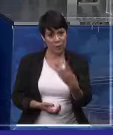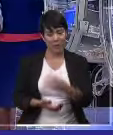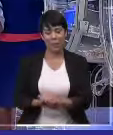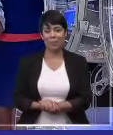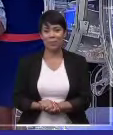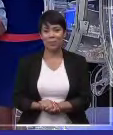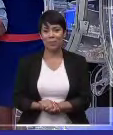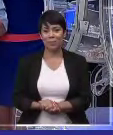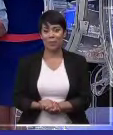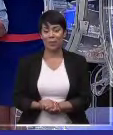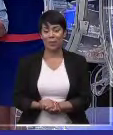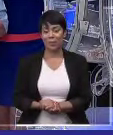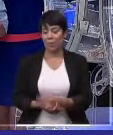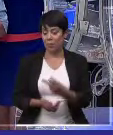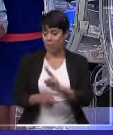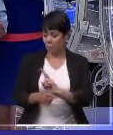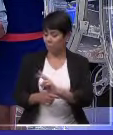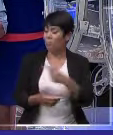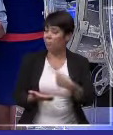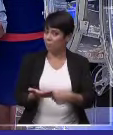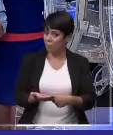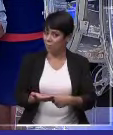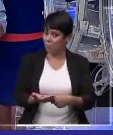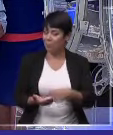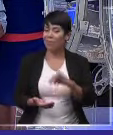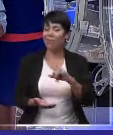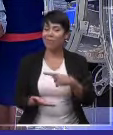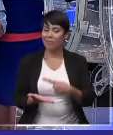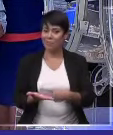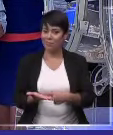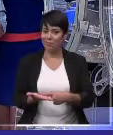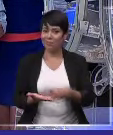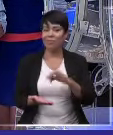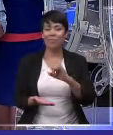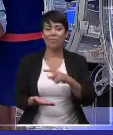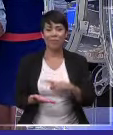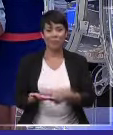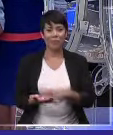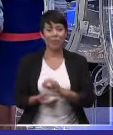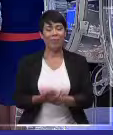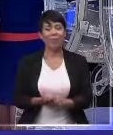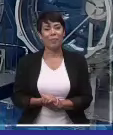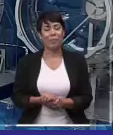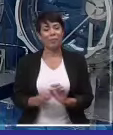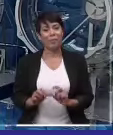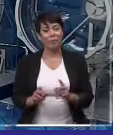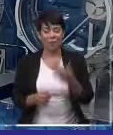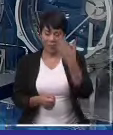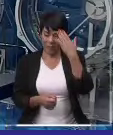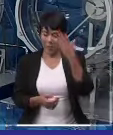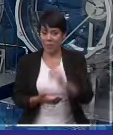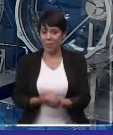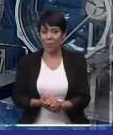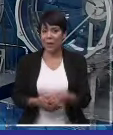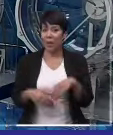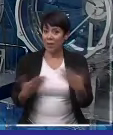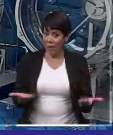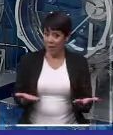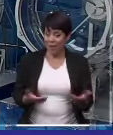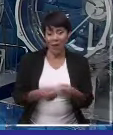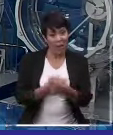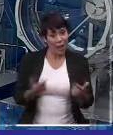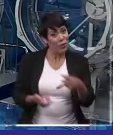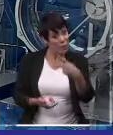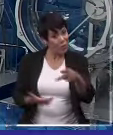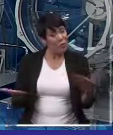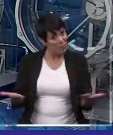24. Confirmam, senhoras auditoras? Confirmo, sim. Confirmo, sim. Obrigado. E aí, a sorte estava na